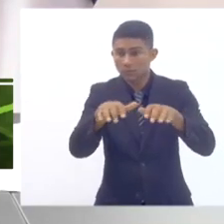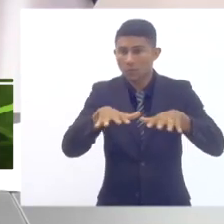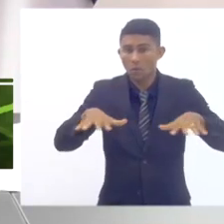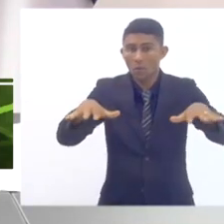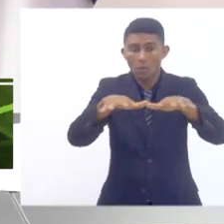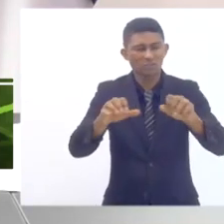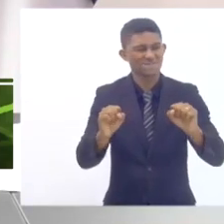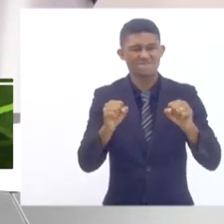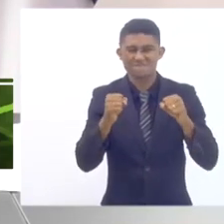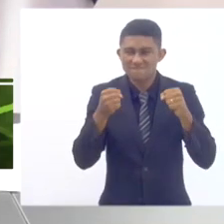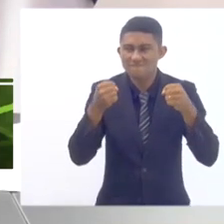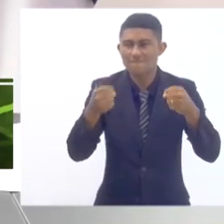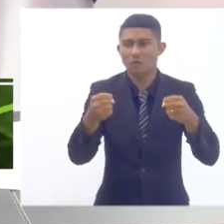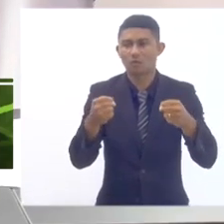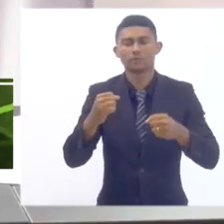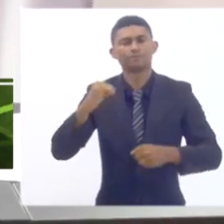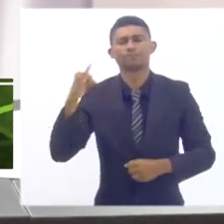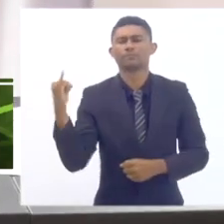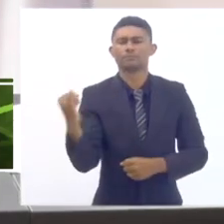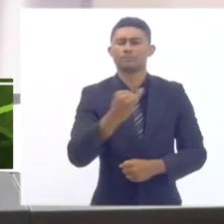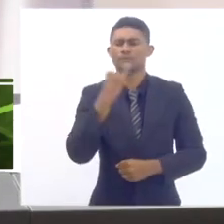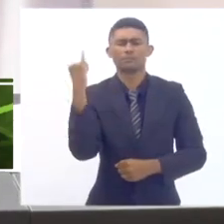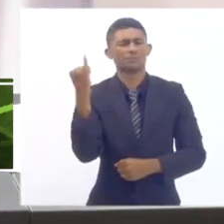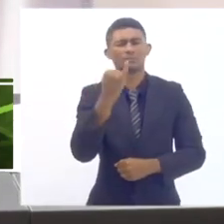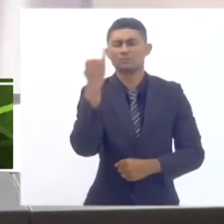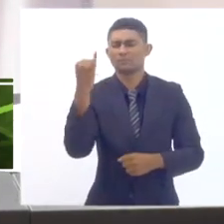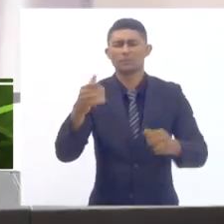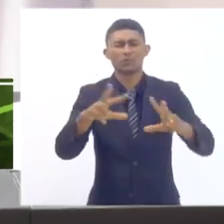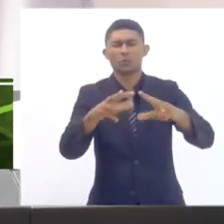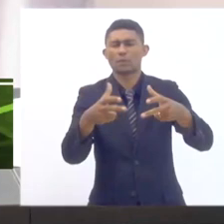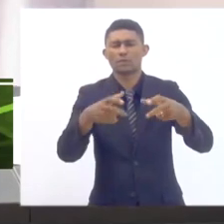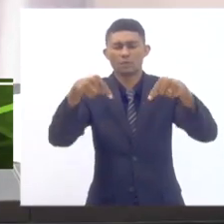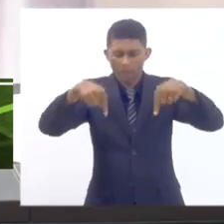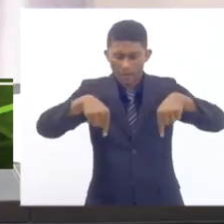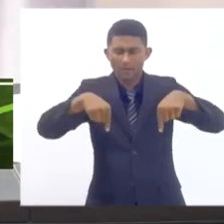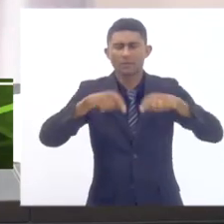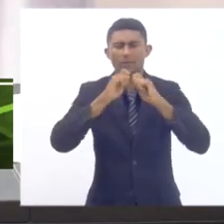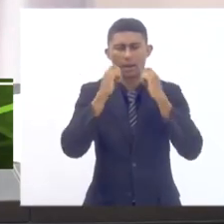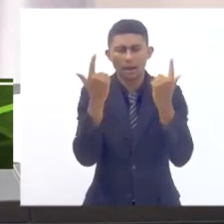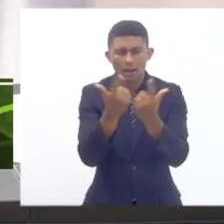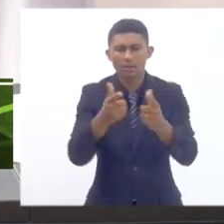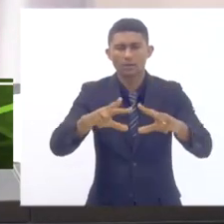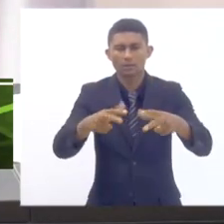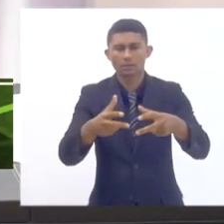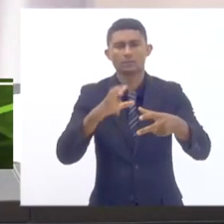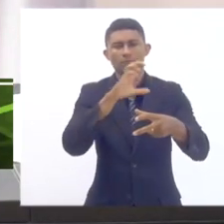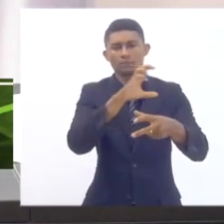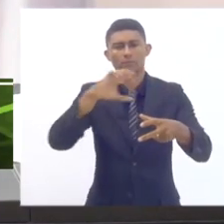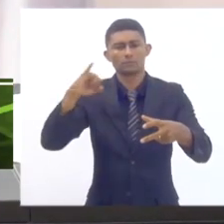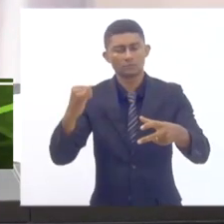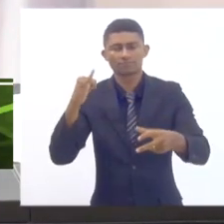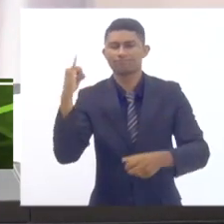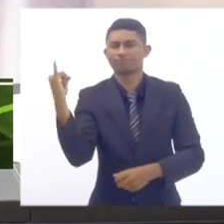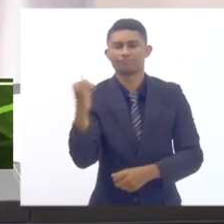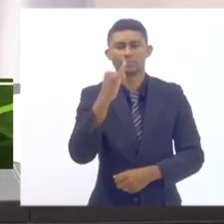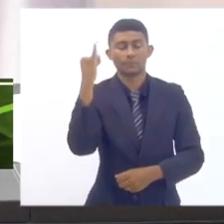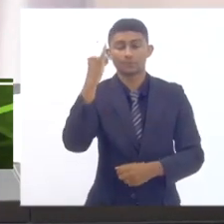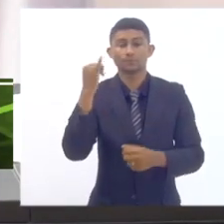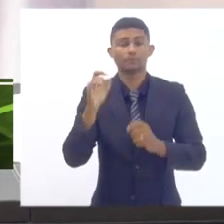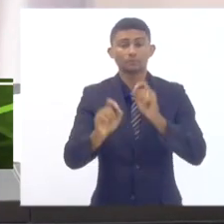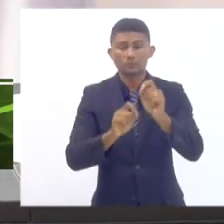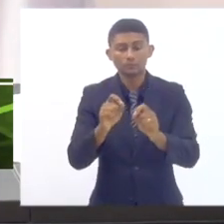importância dessa comissão para casa, primando, claro, sempre em primeiro lugar pelo lado técnico, mas nunca